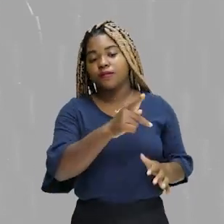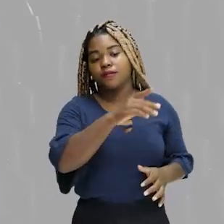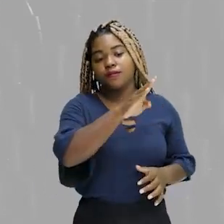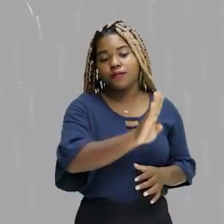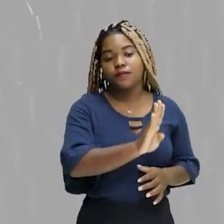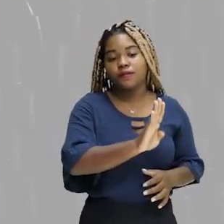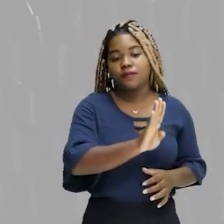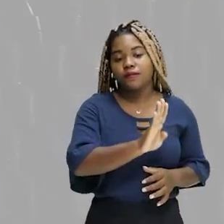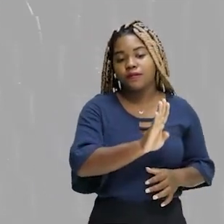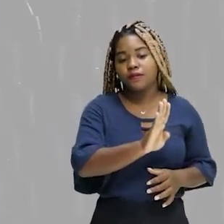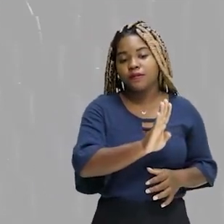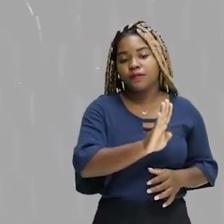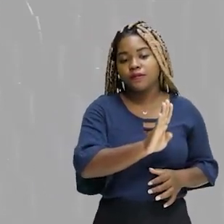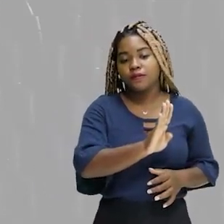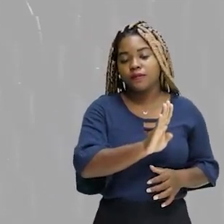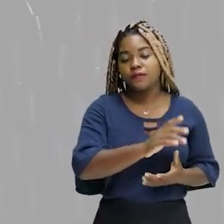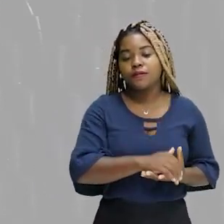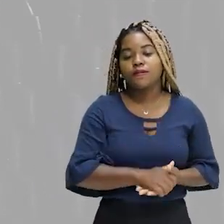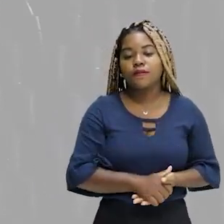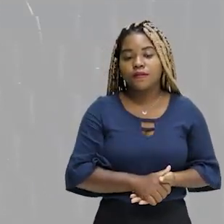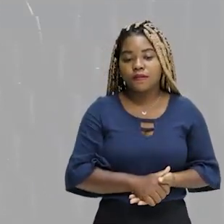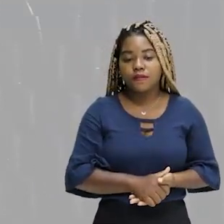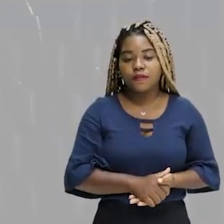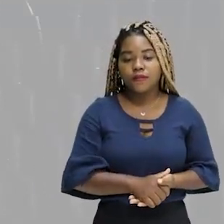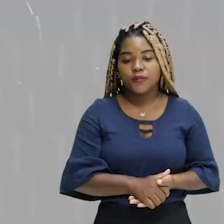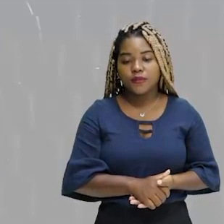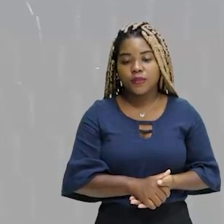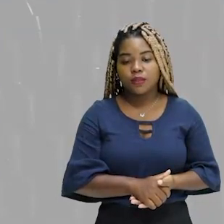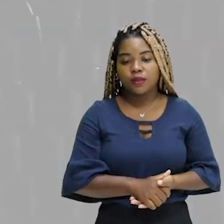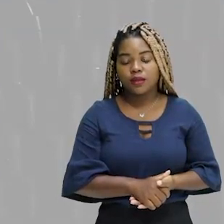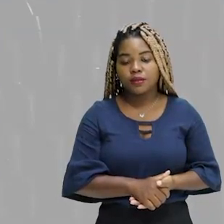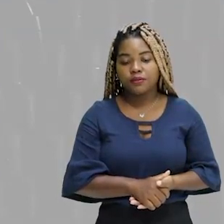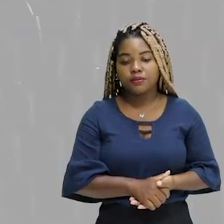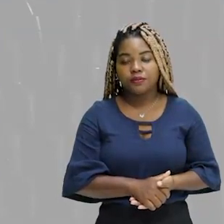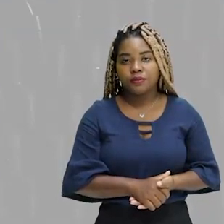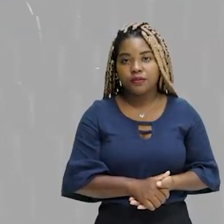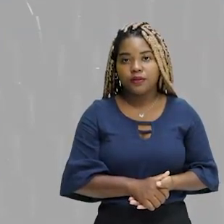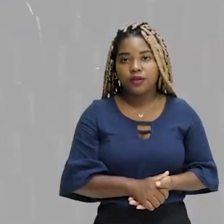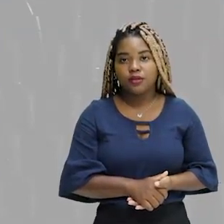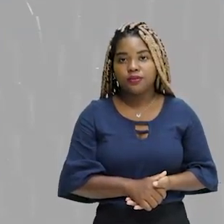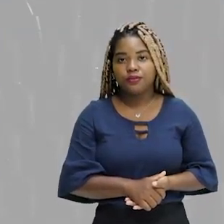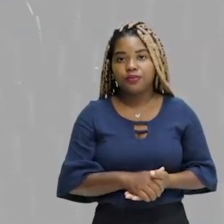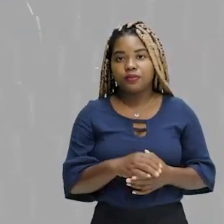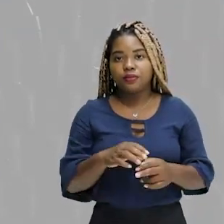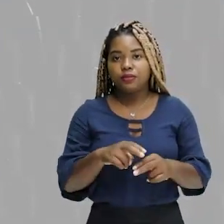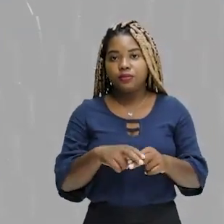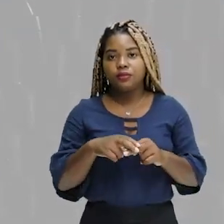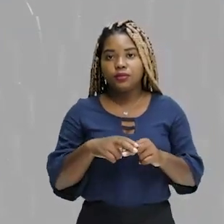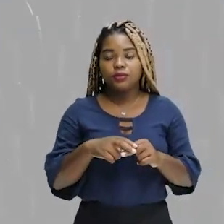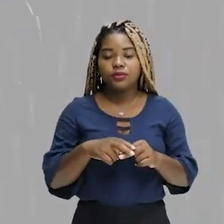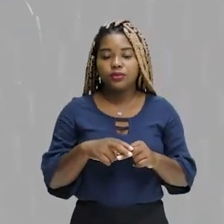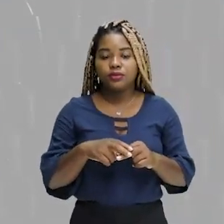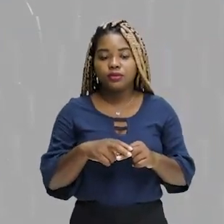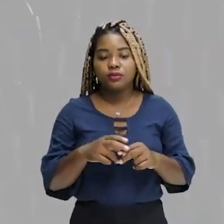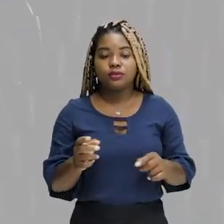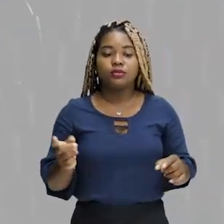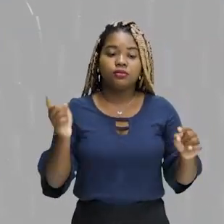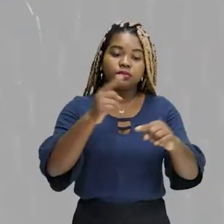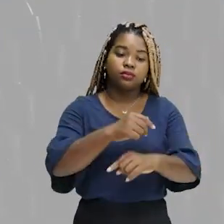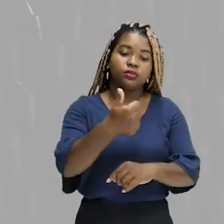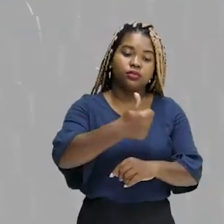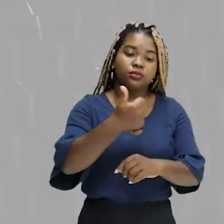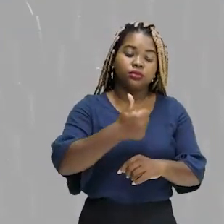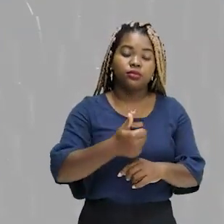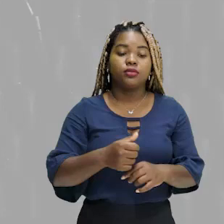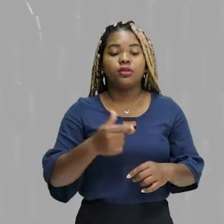tetracloreto, no lado que nós queremos, né? No lado do produto. Então, por isso, ó, a gente vai inverter a primeira e